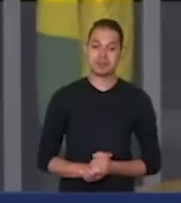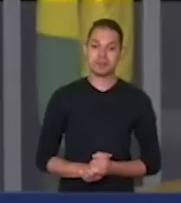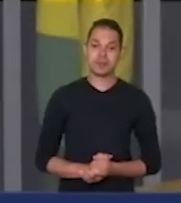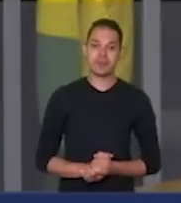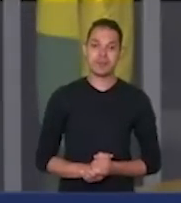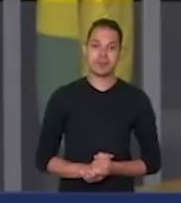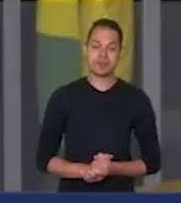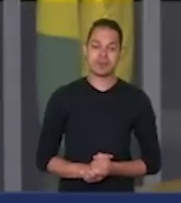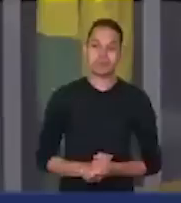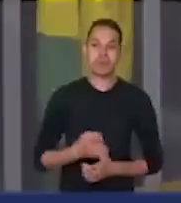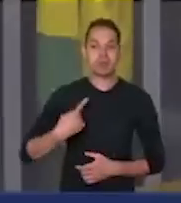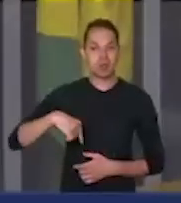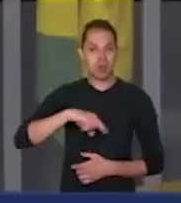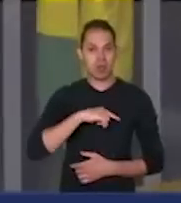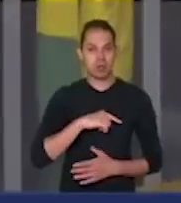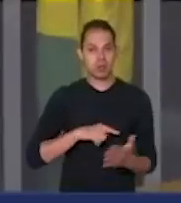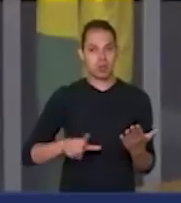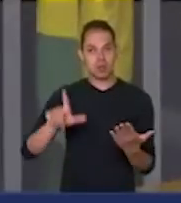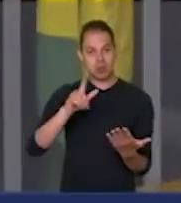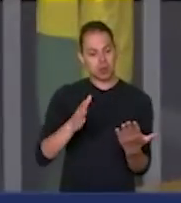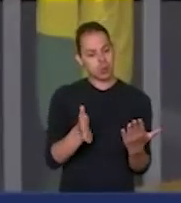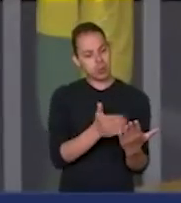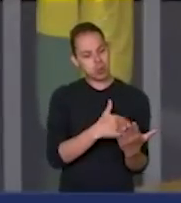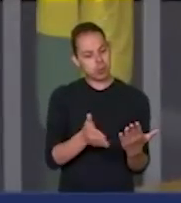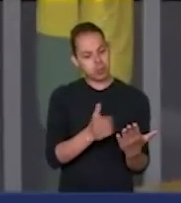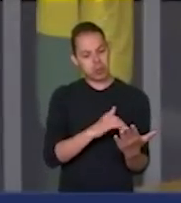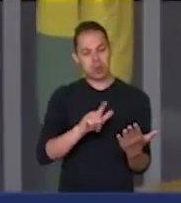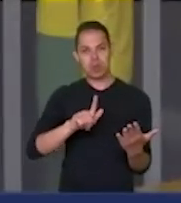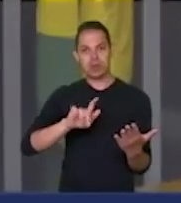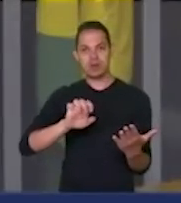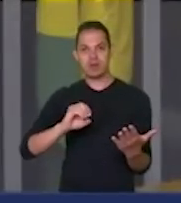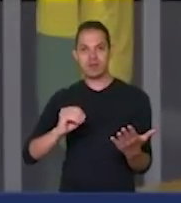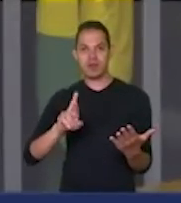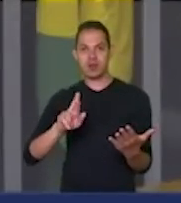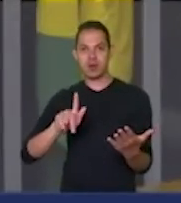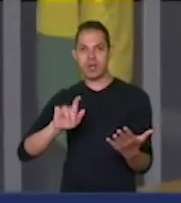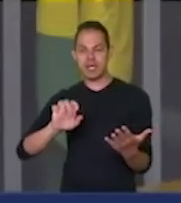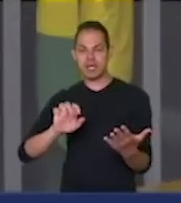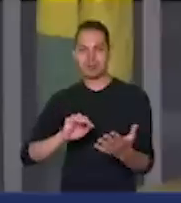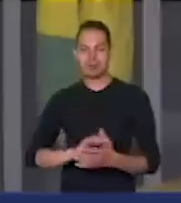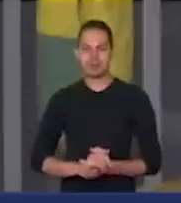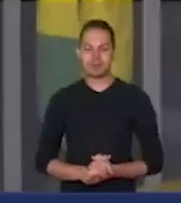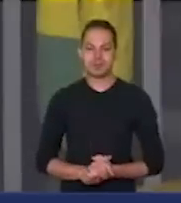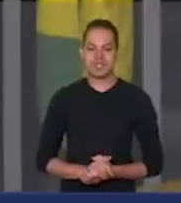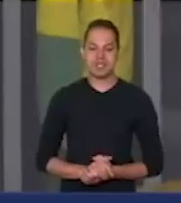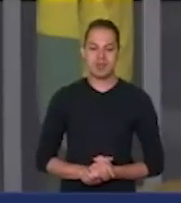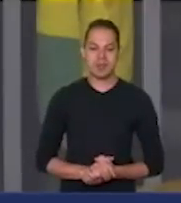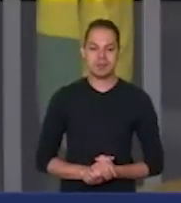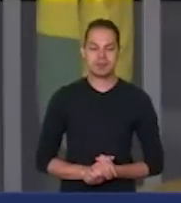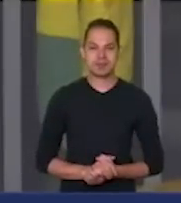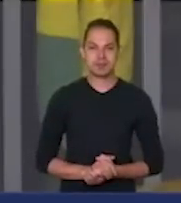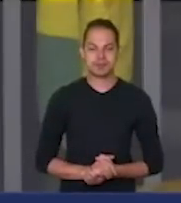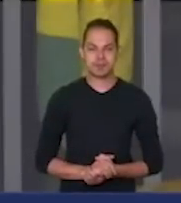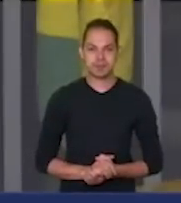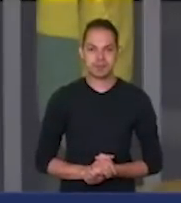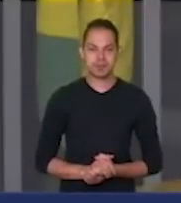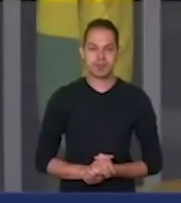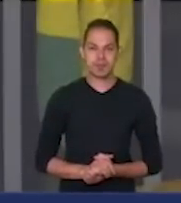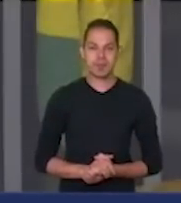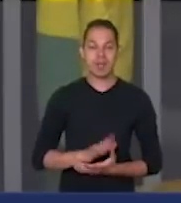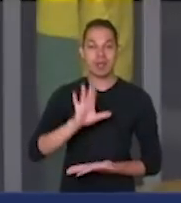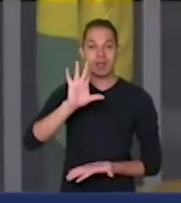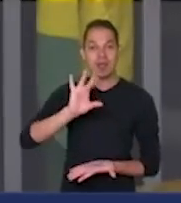na literatura em George Orwell, mas que na verdade está servindo para